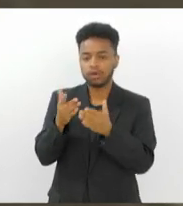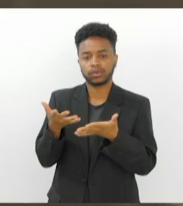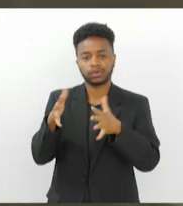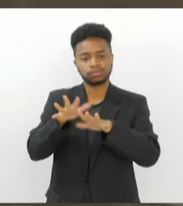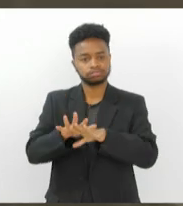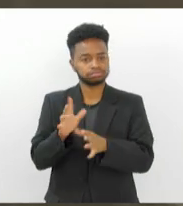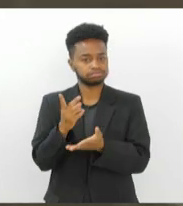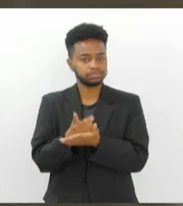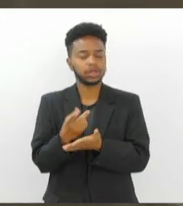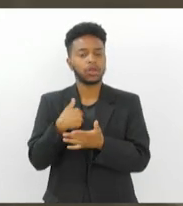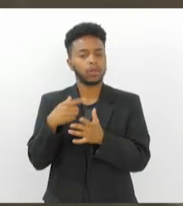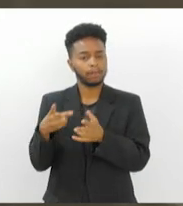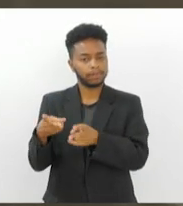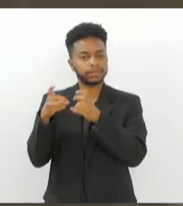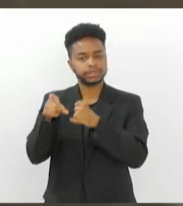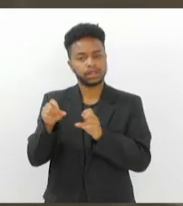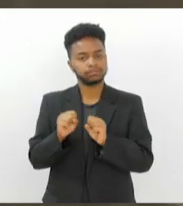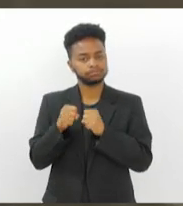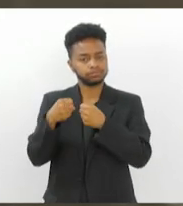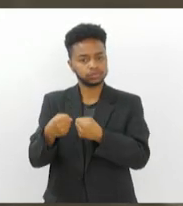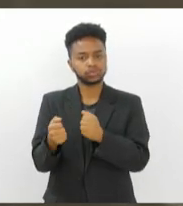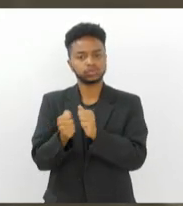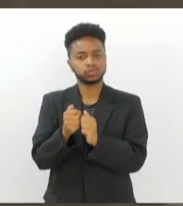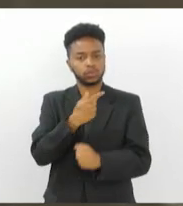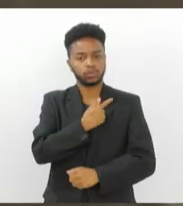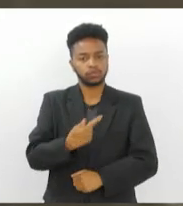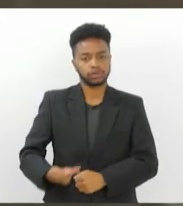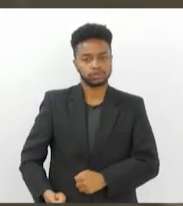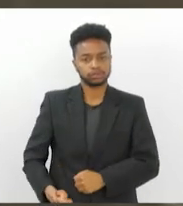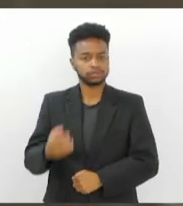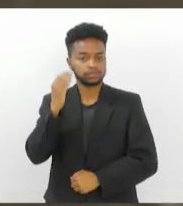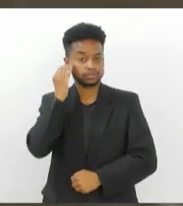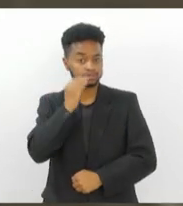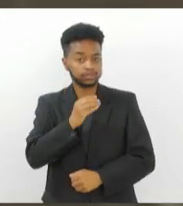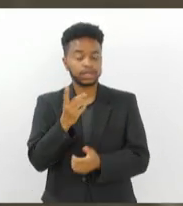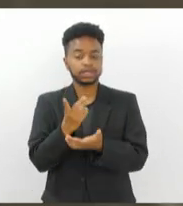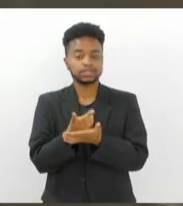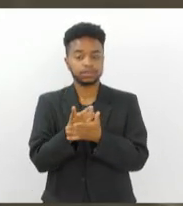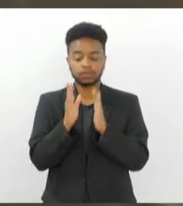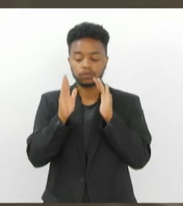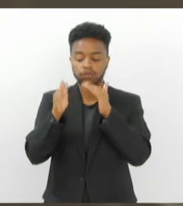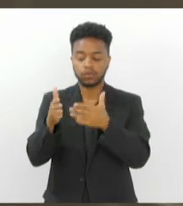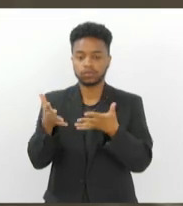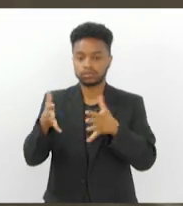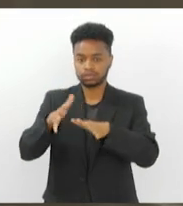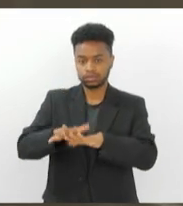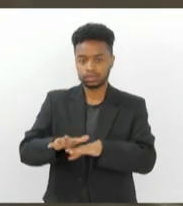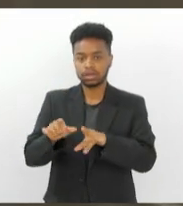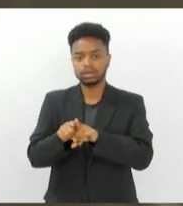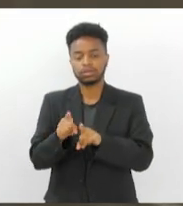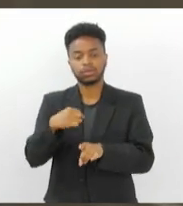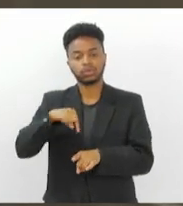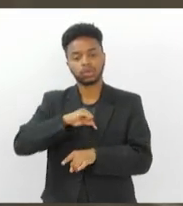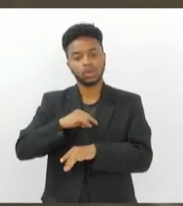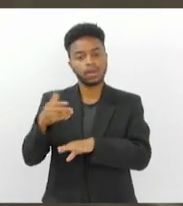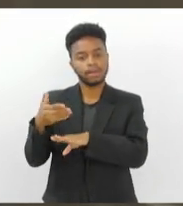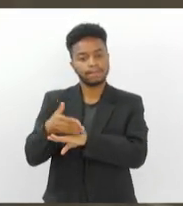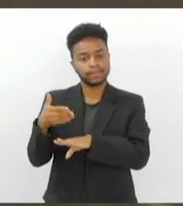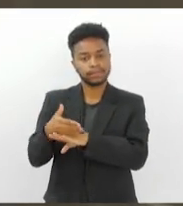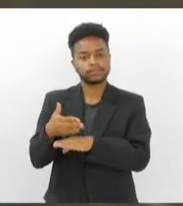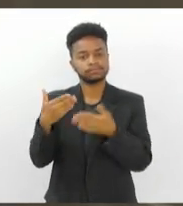vejo o quanto ela se dedica junto com o governador Cláudio Castro aí sempre voltado paraa inclusão Nós participamos também de uma